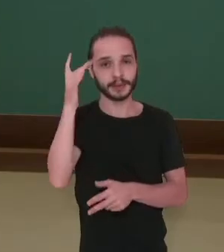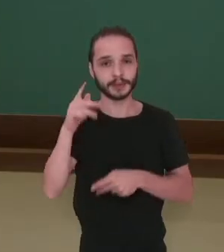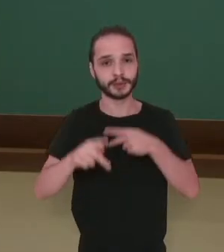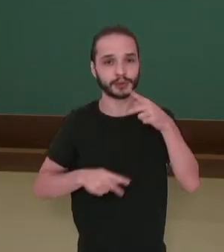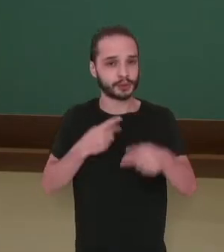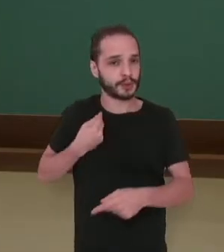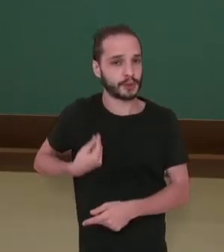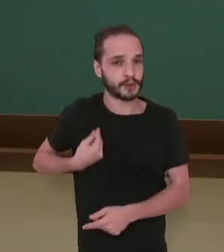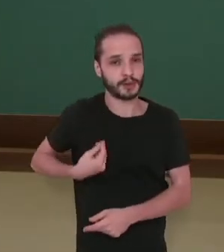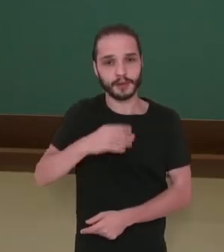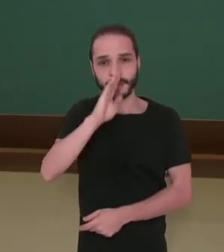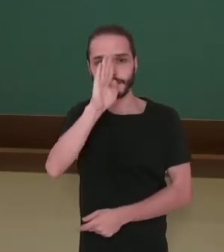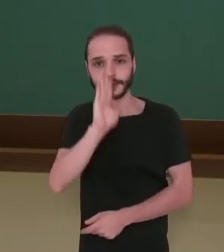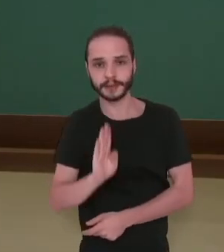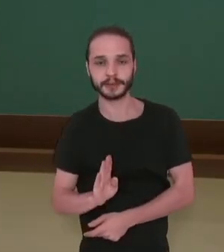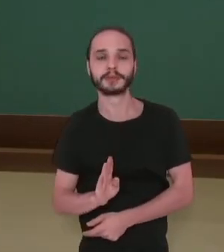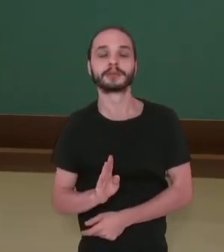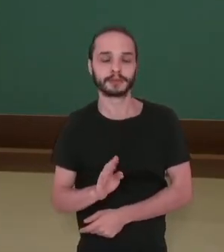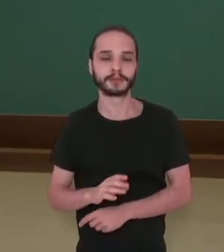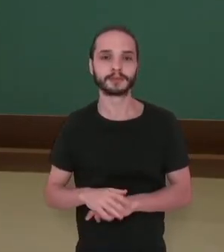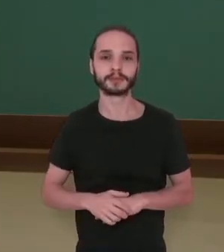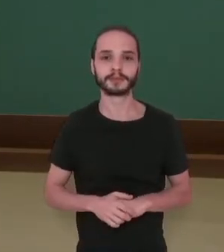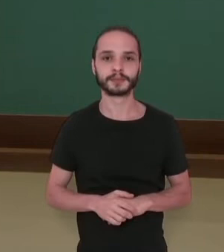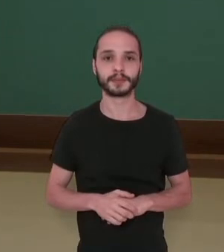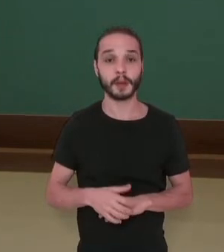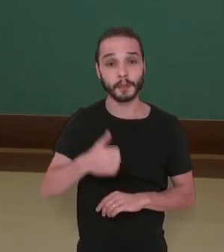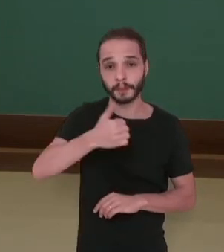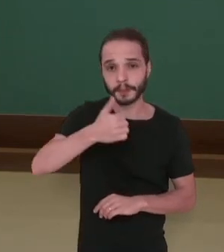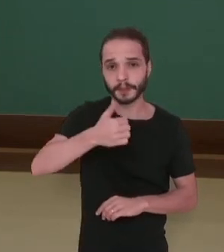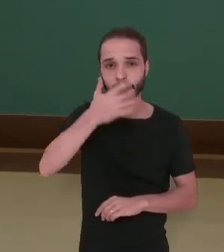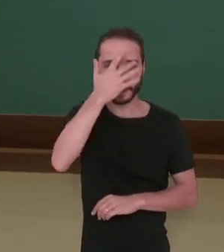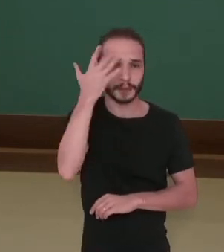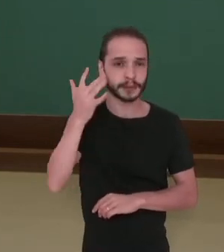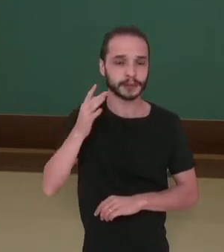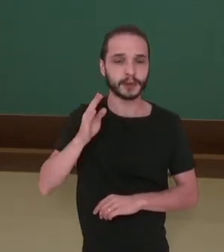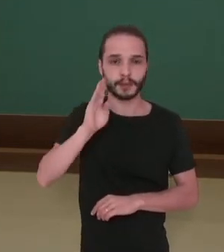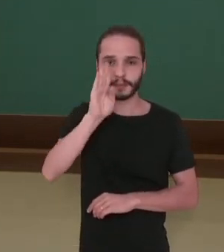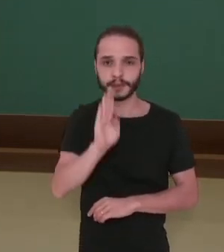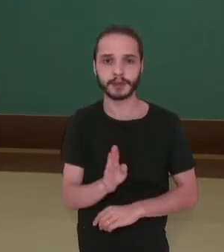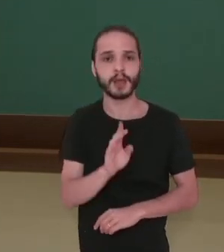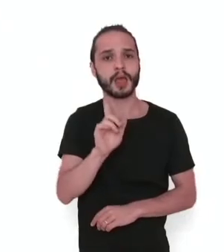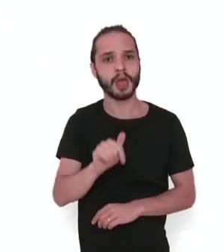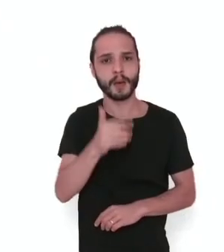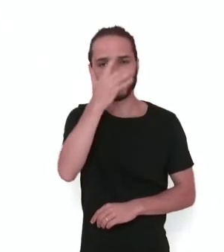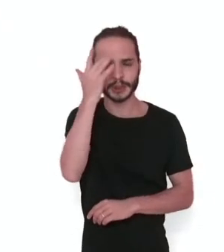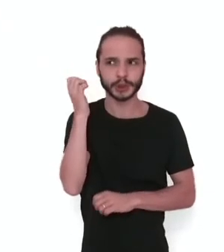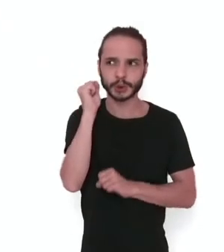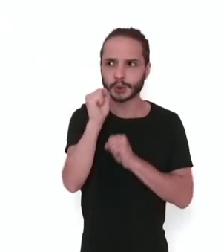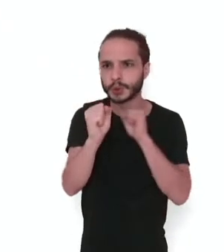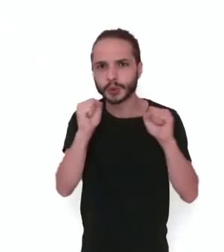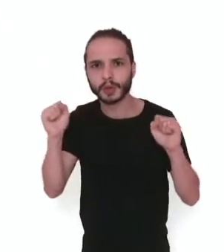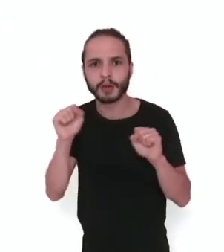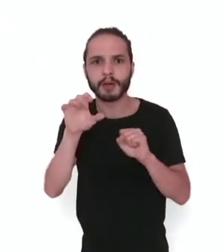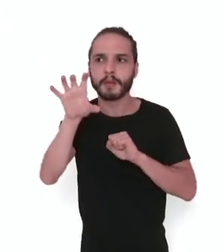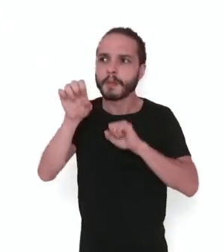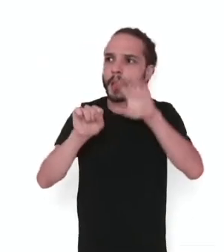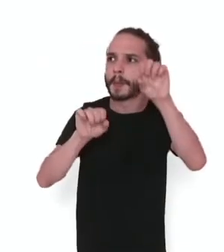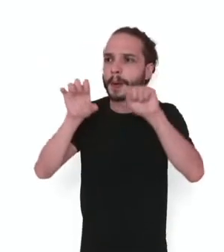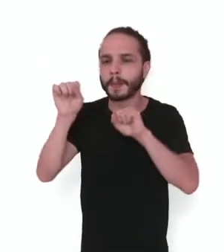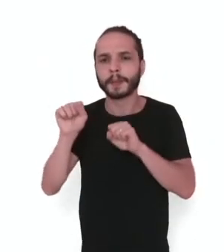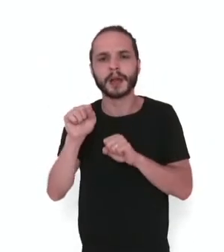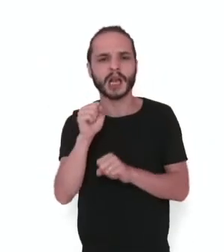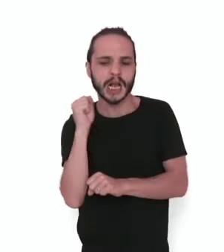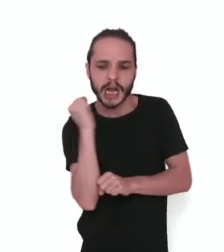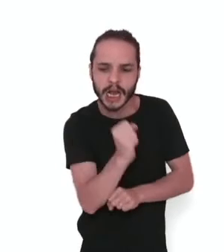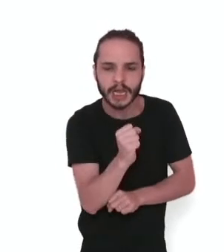mais especificamente, né, do Brasil. Os primeiros habitantes do Brasil eram caçadores-coletores, viviam da caça de animais